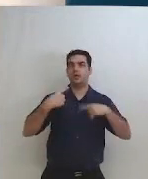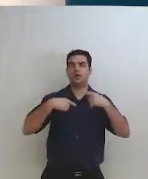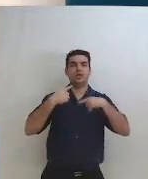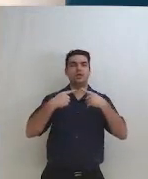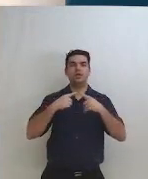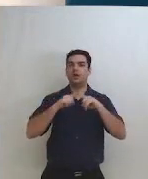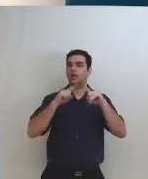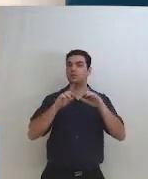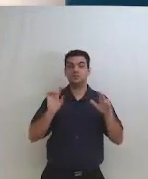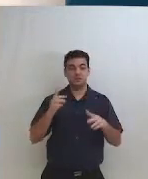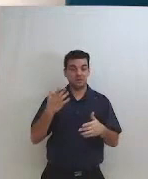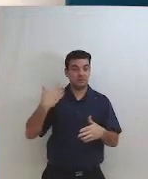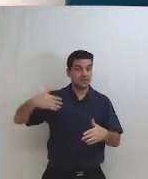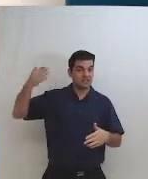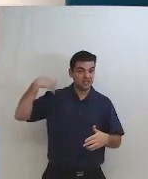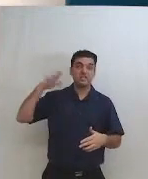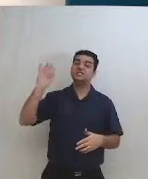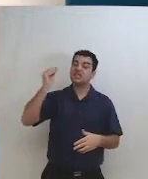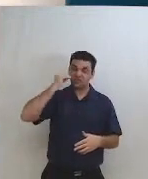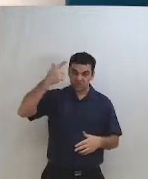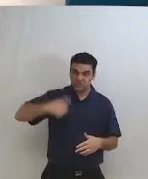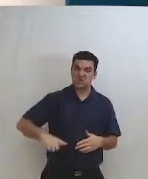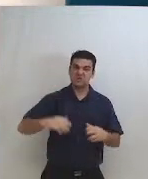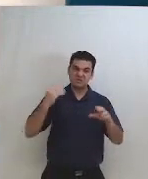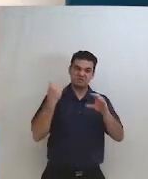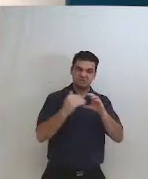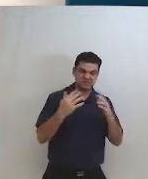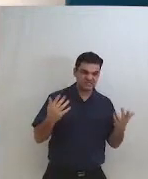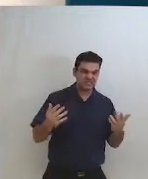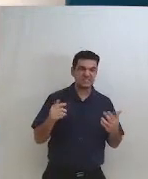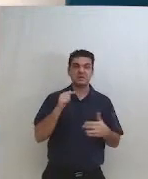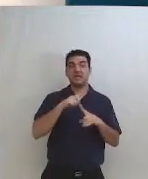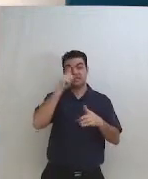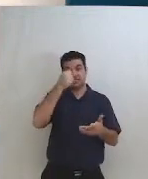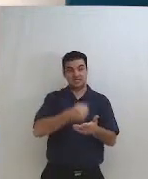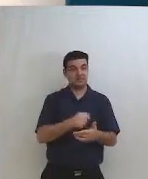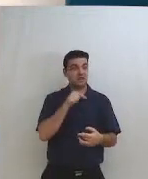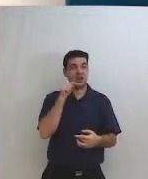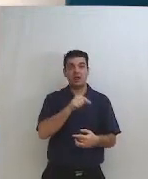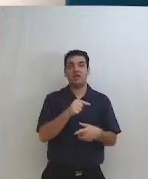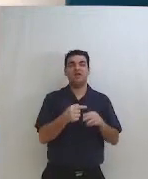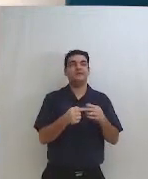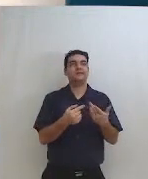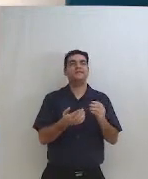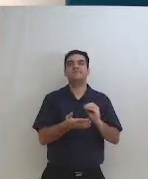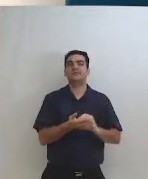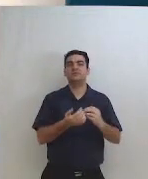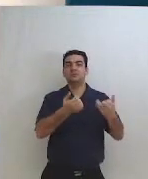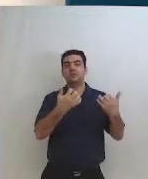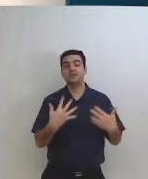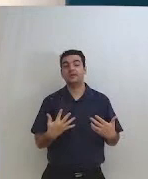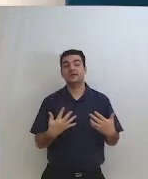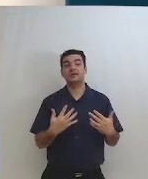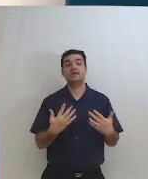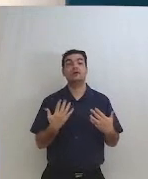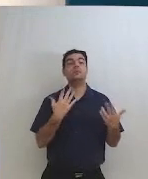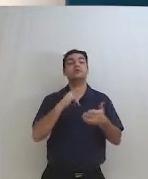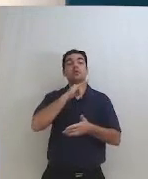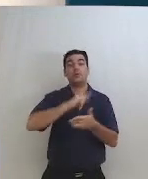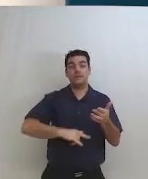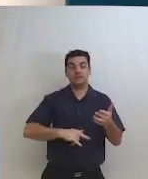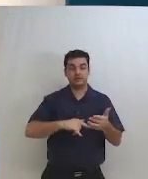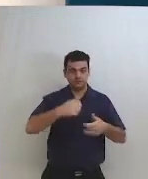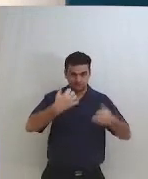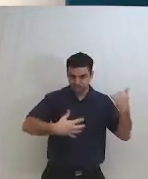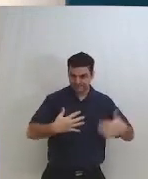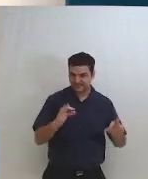de declaração em seu favor, ao argumento de que a decisão não se manifestou sob o pretenso desentranhamento da documentação juntada